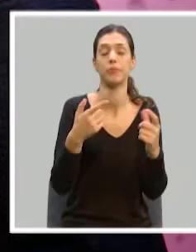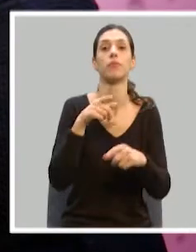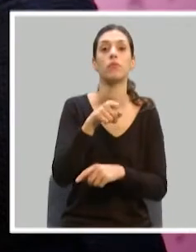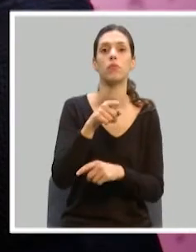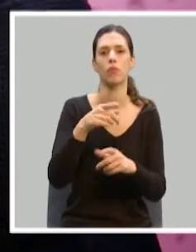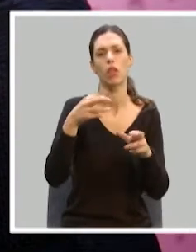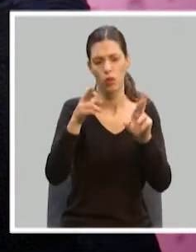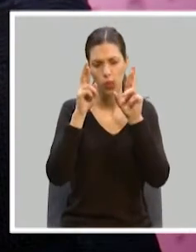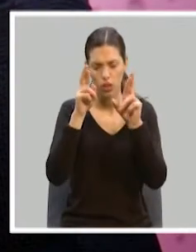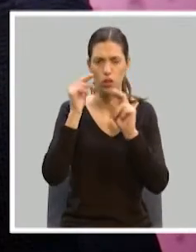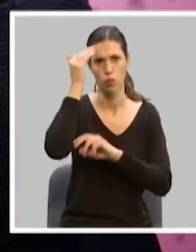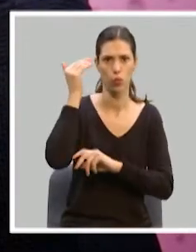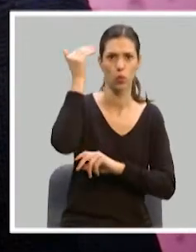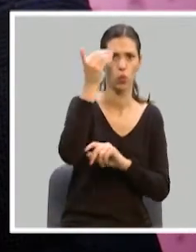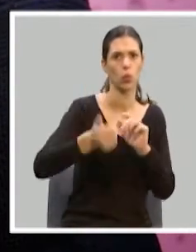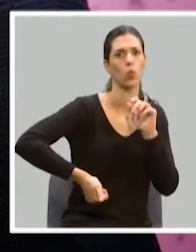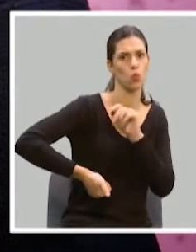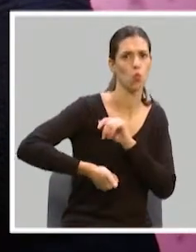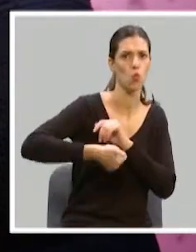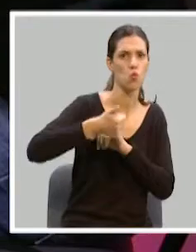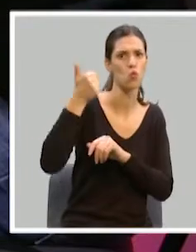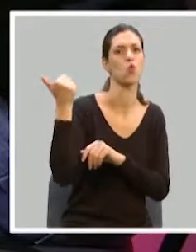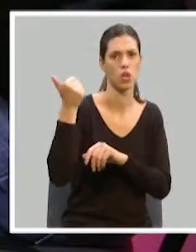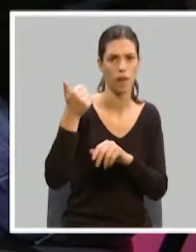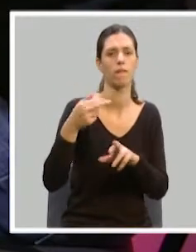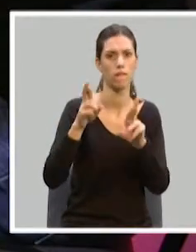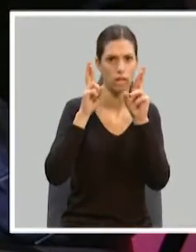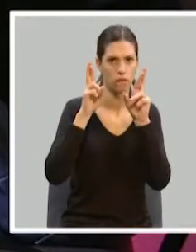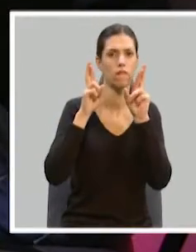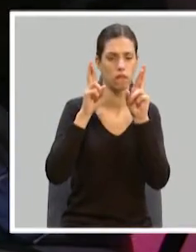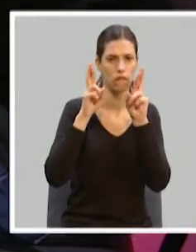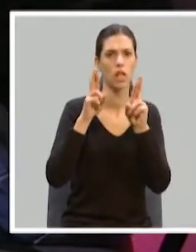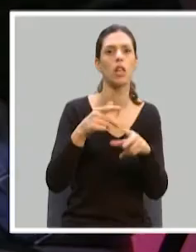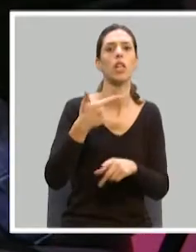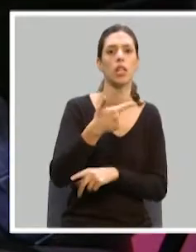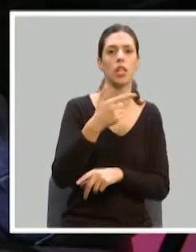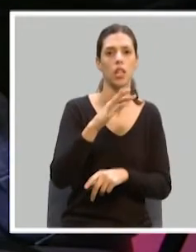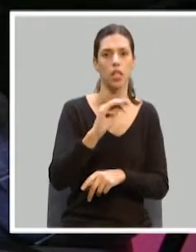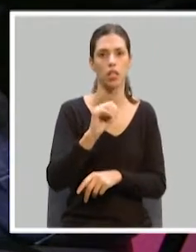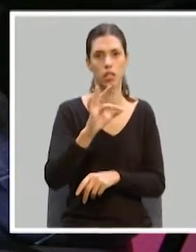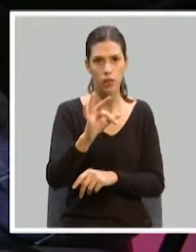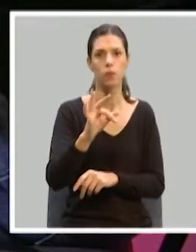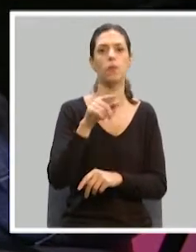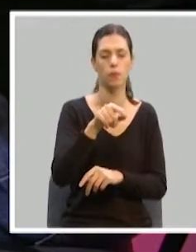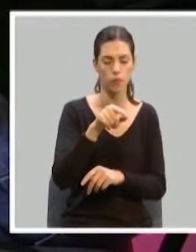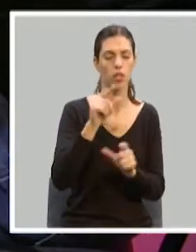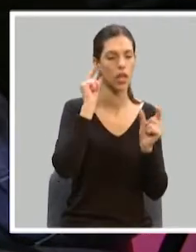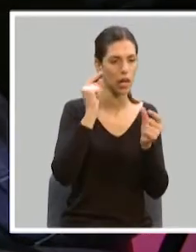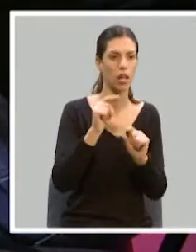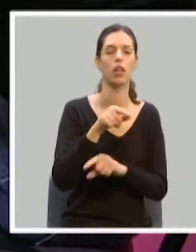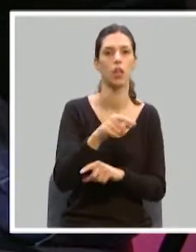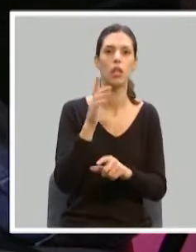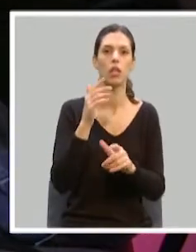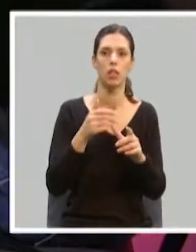que as coisas possam melhorar desse ponto de vista a pelo menos esse propósito de voltar a dar a tsf esse